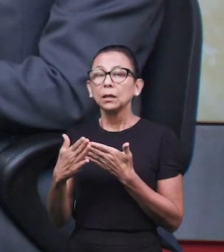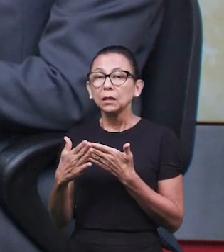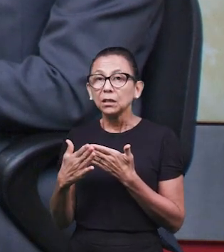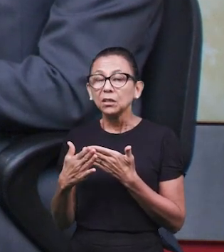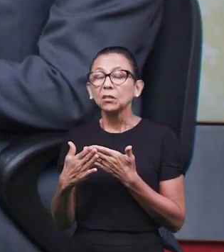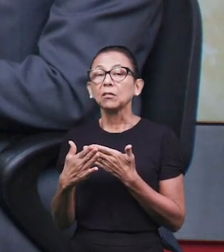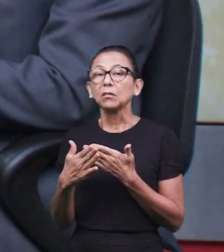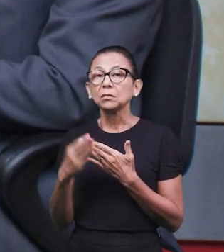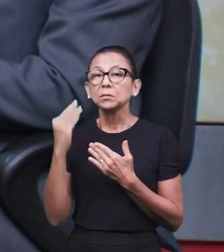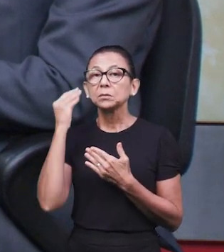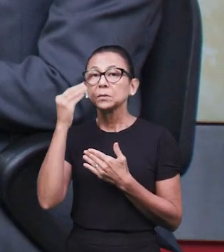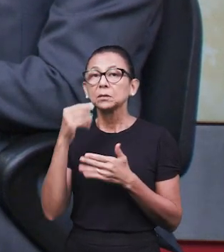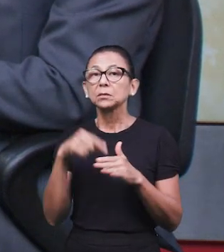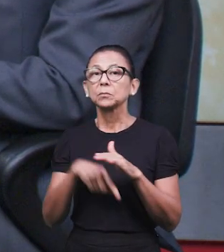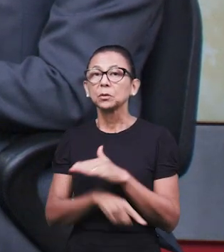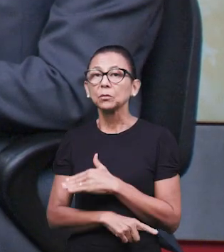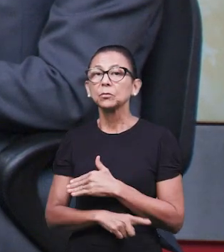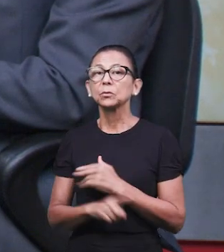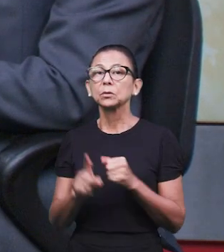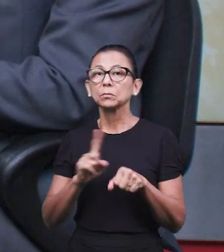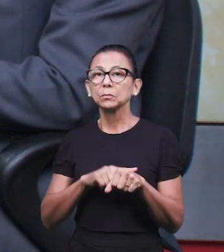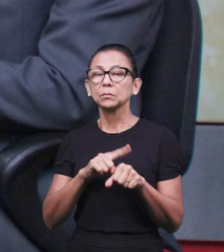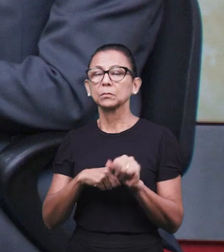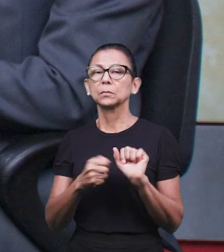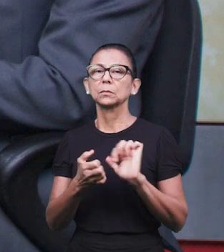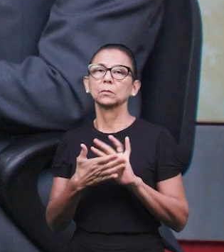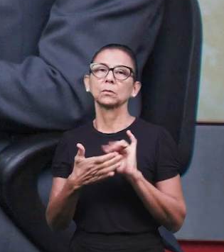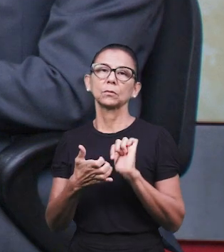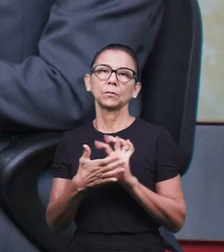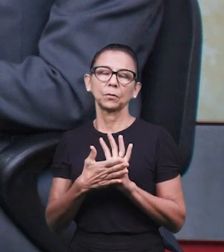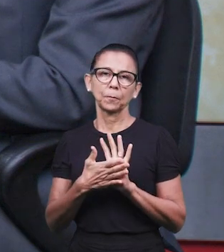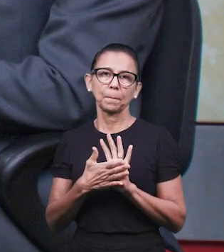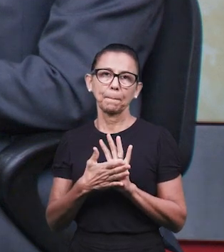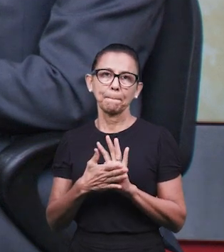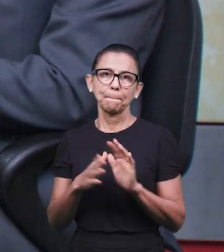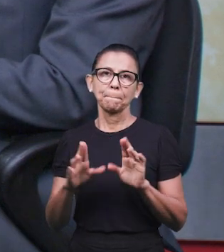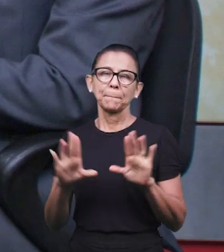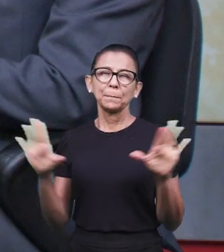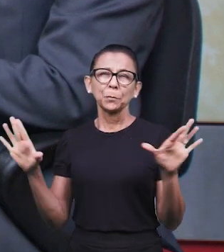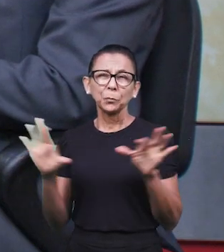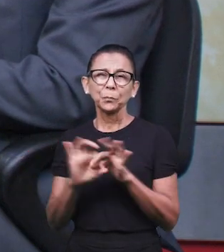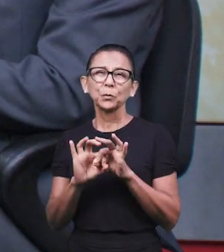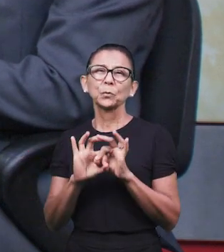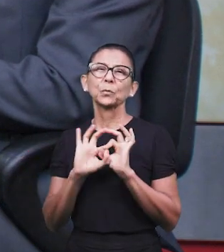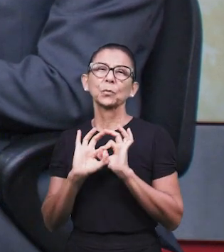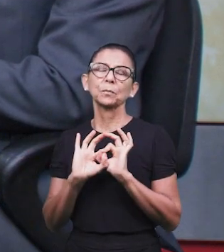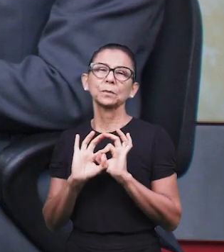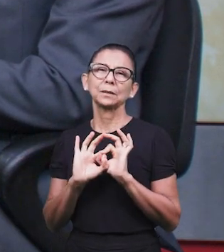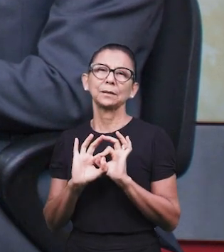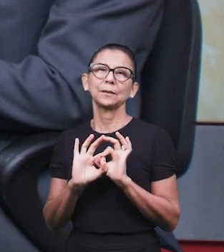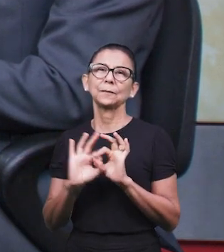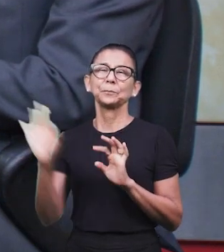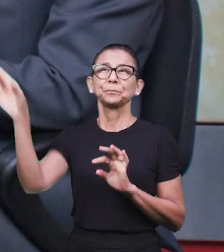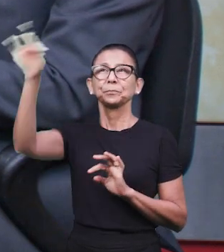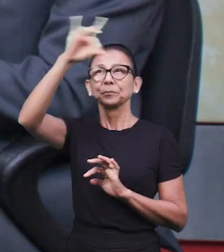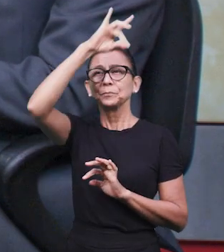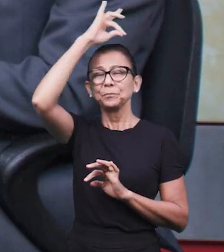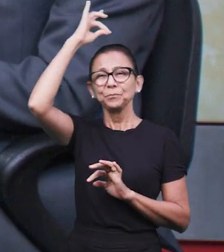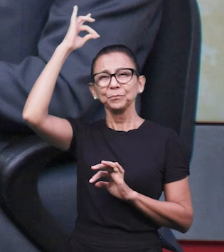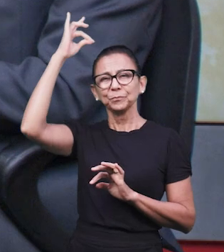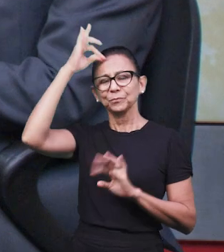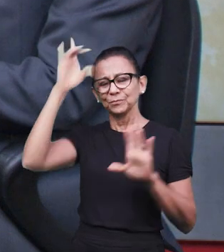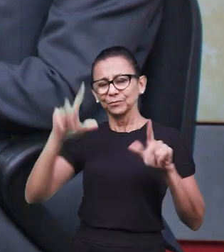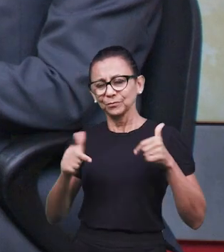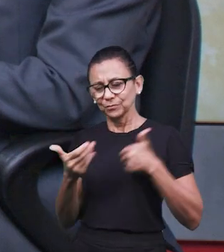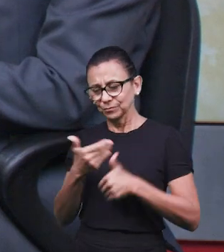que eu tive, que nunca mais esqueci dessa experiência. Pela direção do Espírito Santo, pela comunhão, pela maneira como o Espírito conduziu